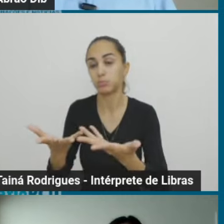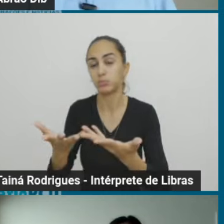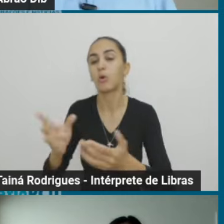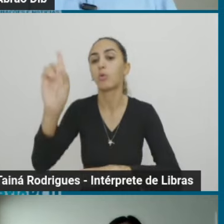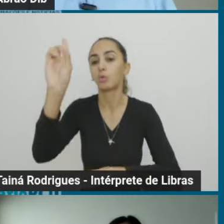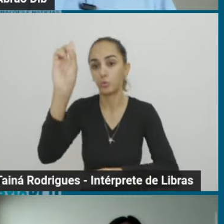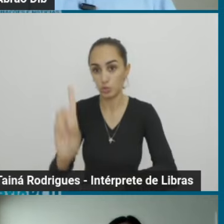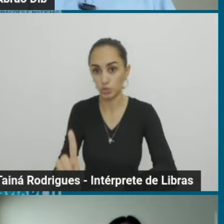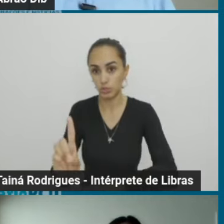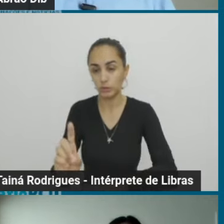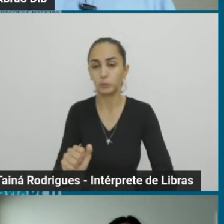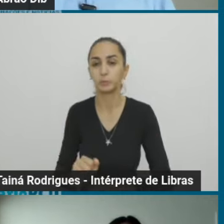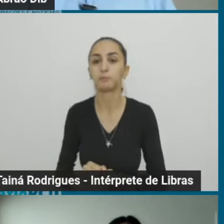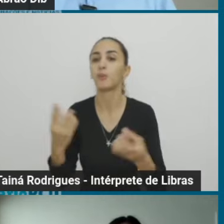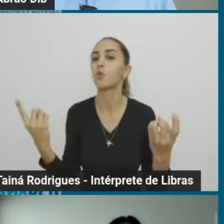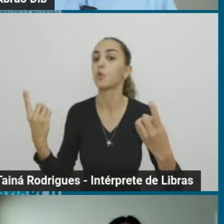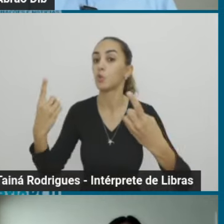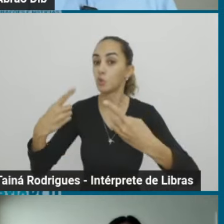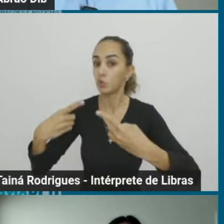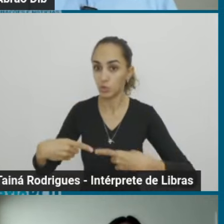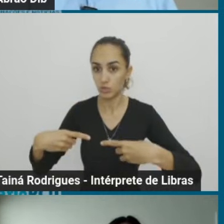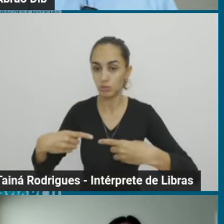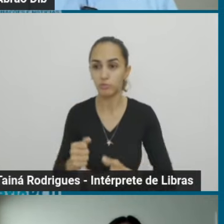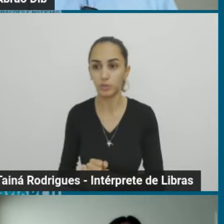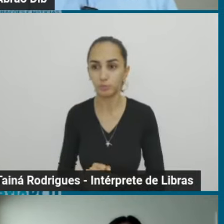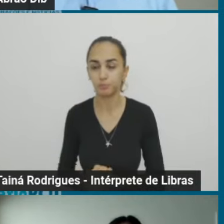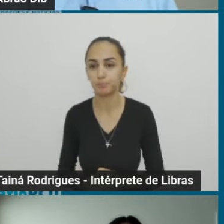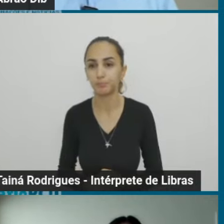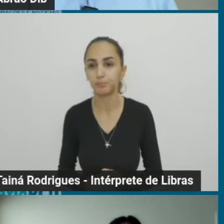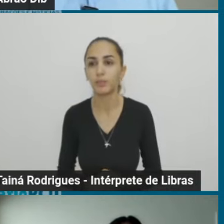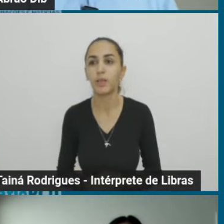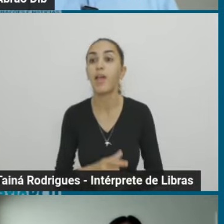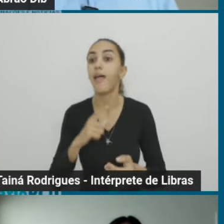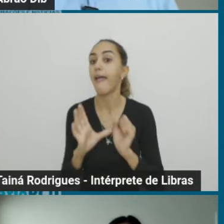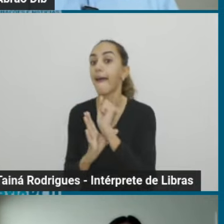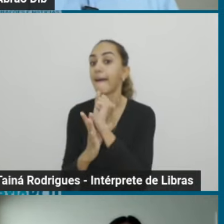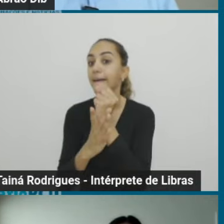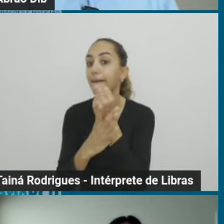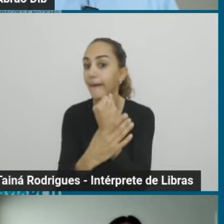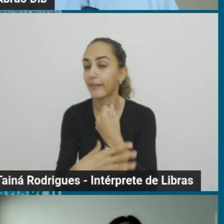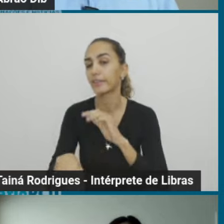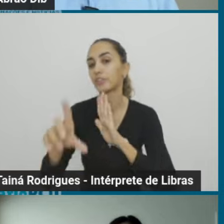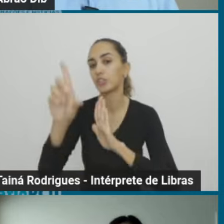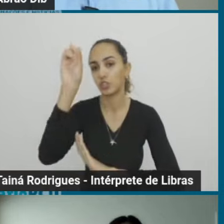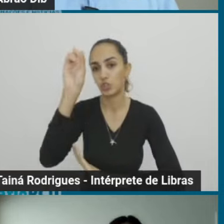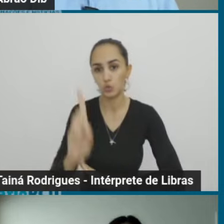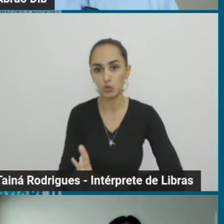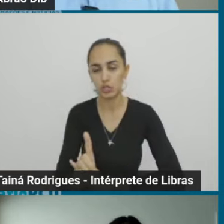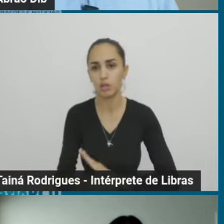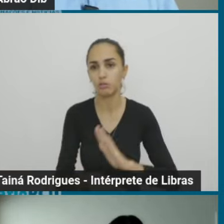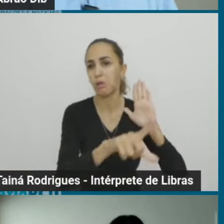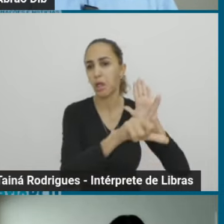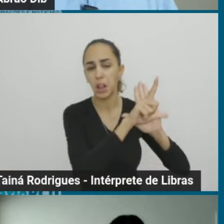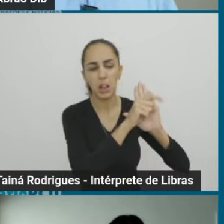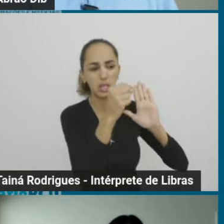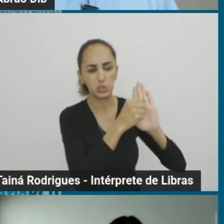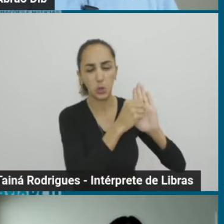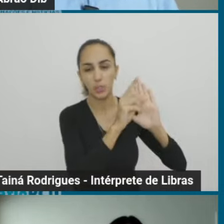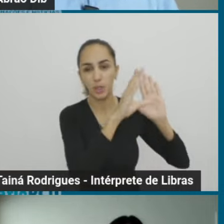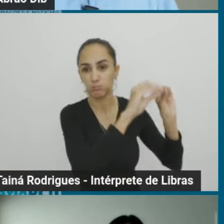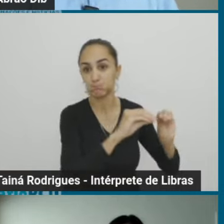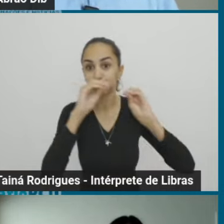O desafio é tirar todos esses direitos, garantir tirar do papel todos esses direitos,